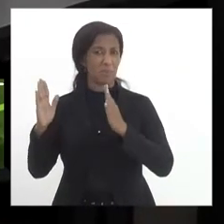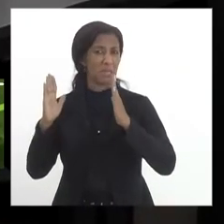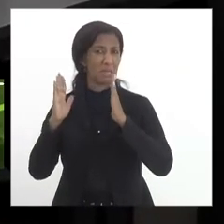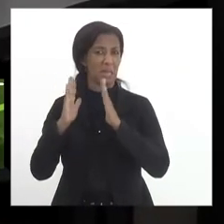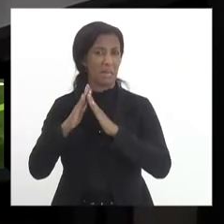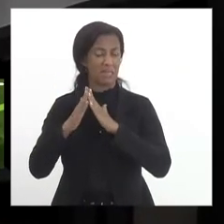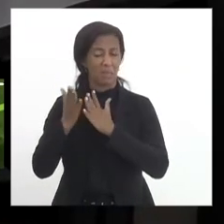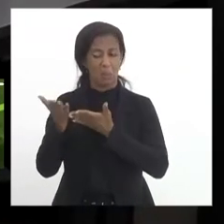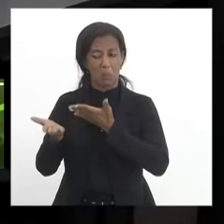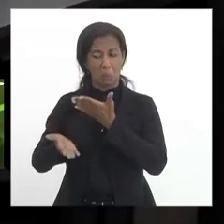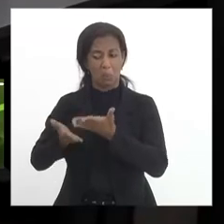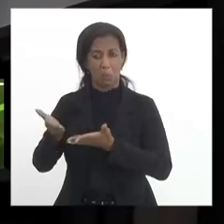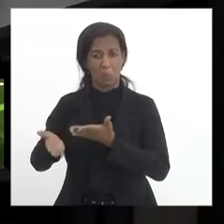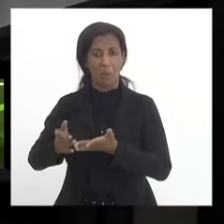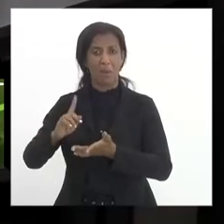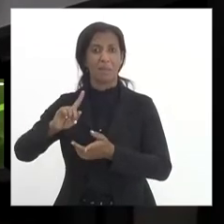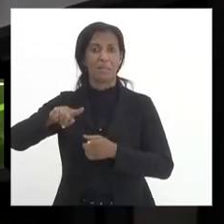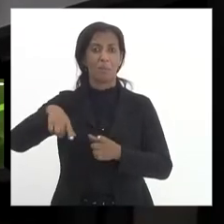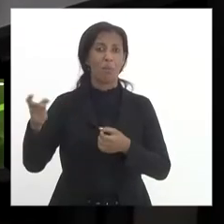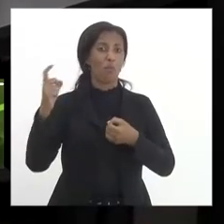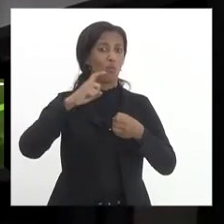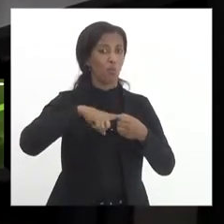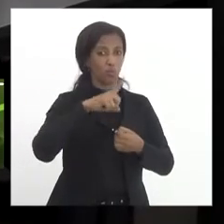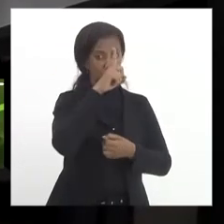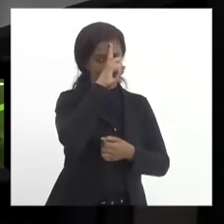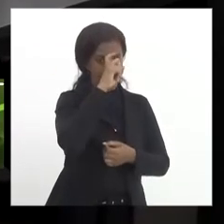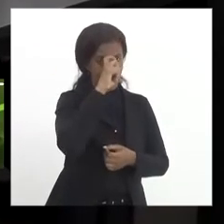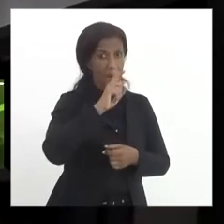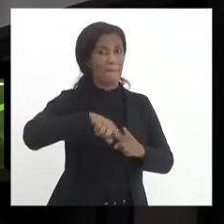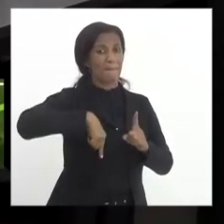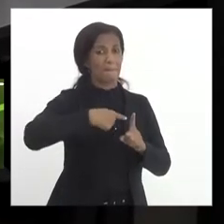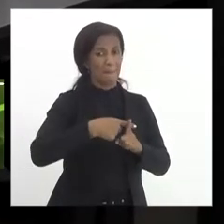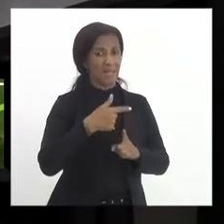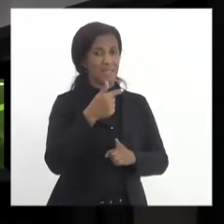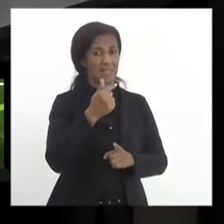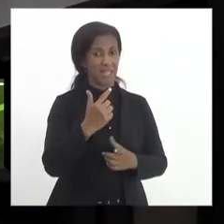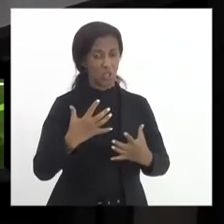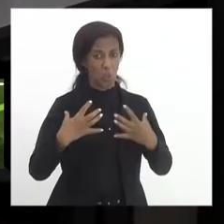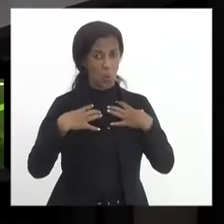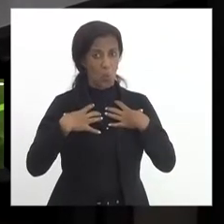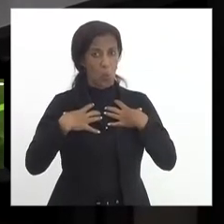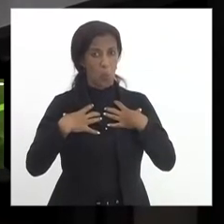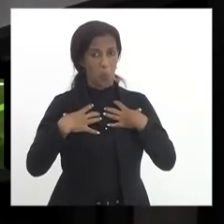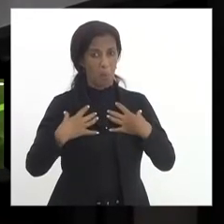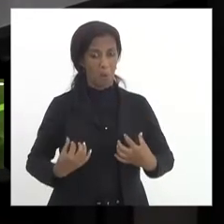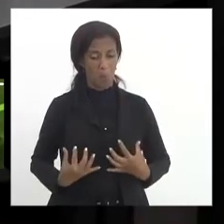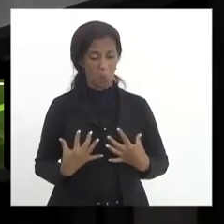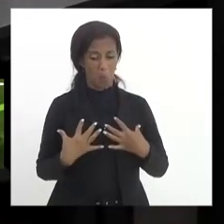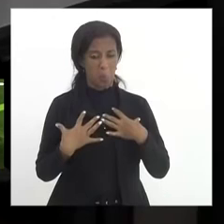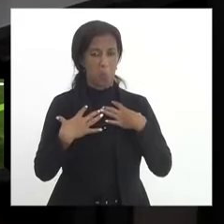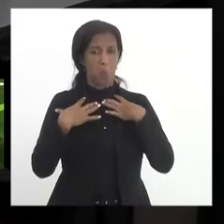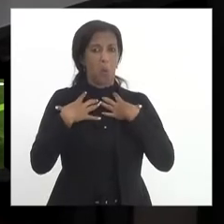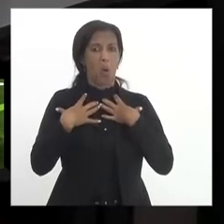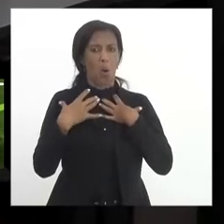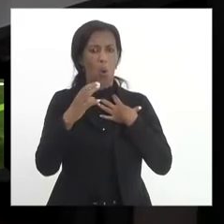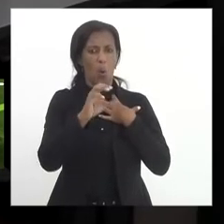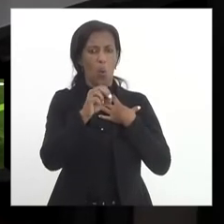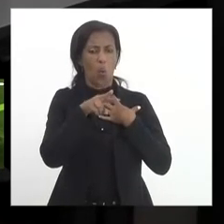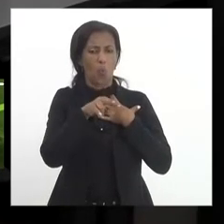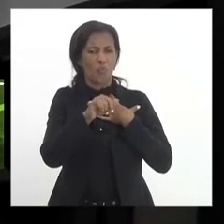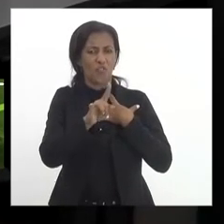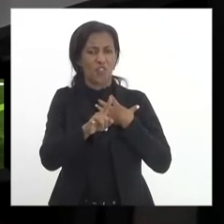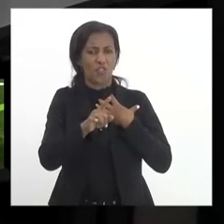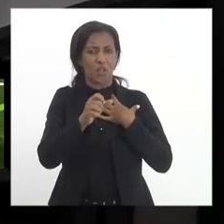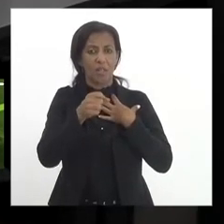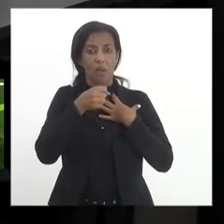Eu fui para o hospital, fiquei mais 7 internado, com mais de 50% do pulmão tomado, chorando a cada 2 minutos, a cada